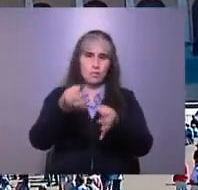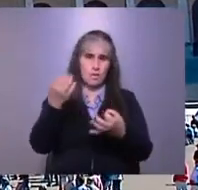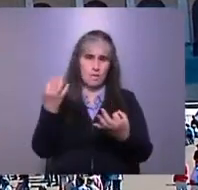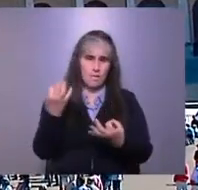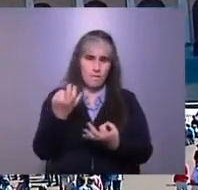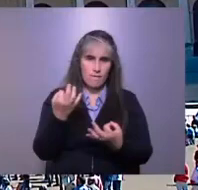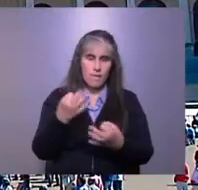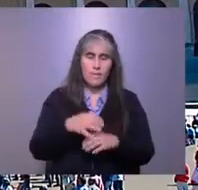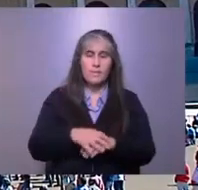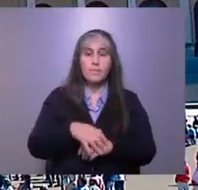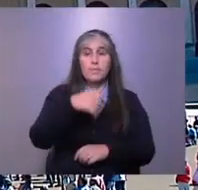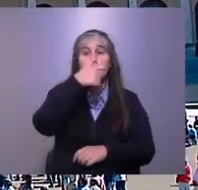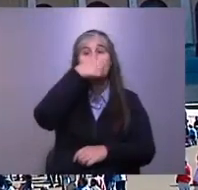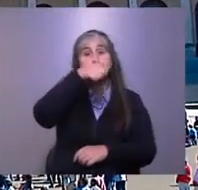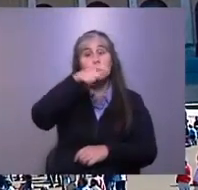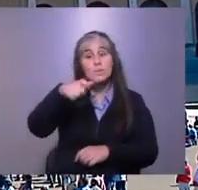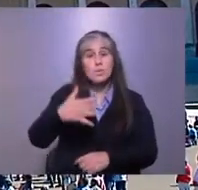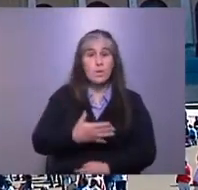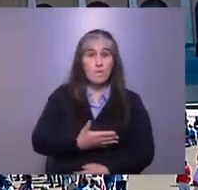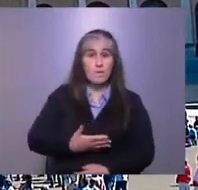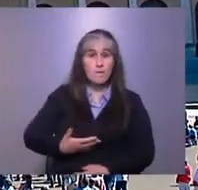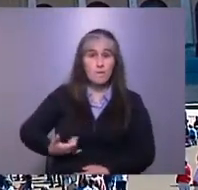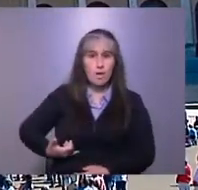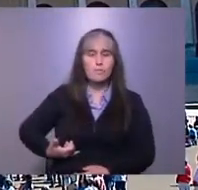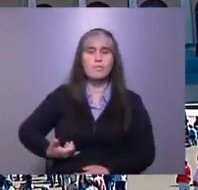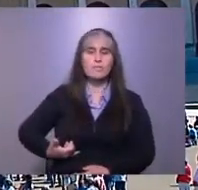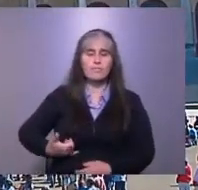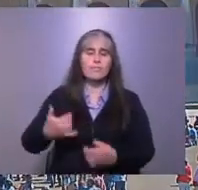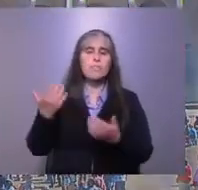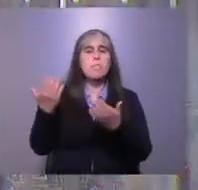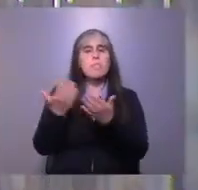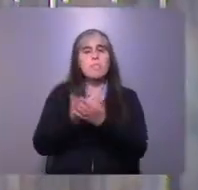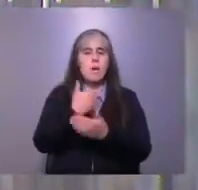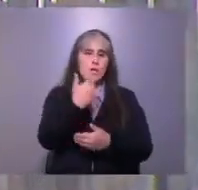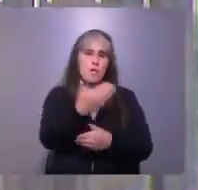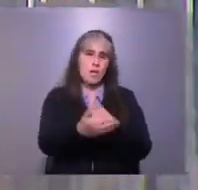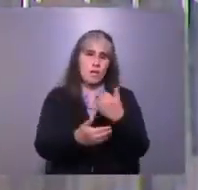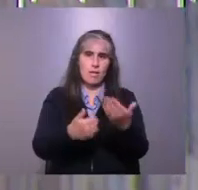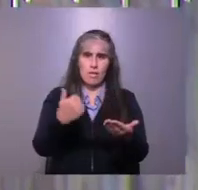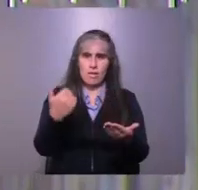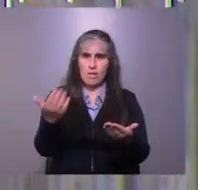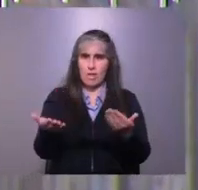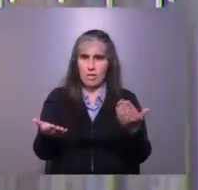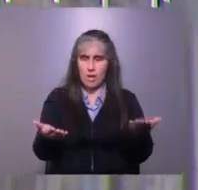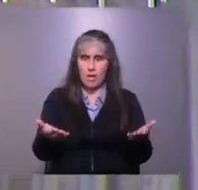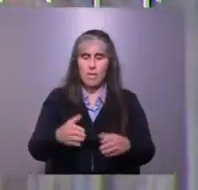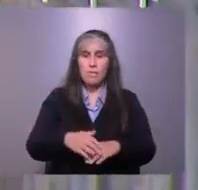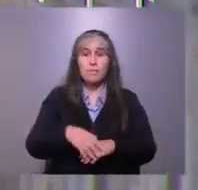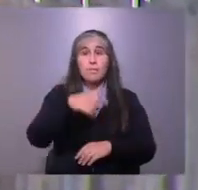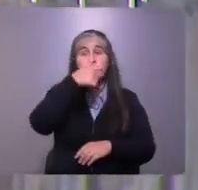oprimidos, dá pão aos que têm fome e